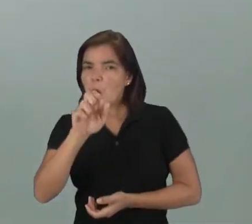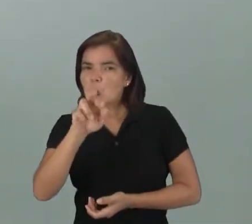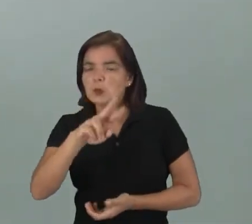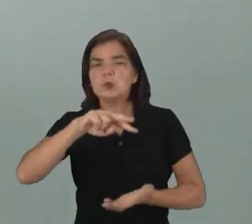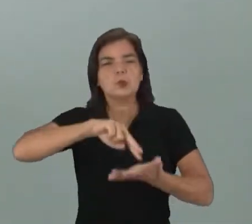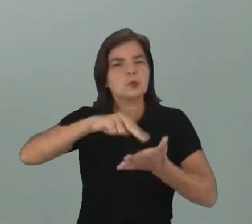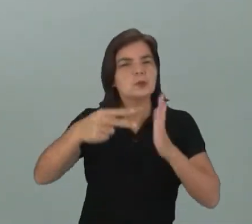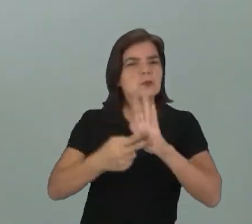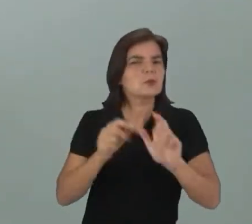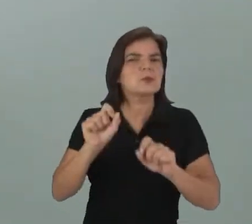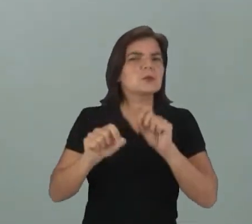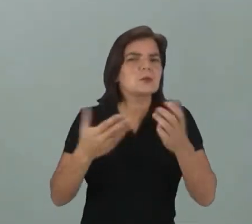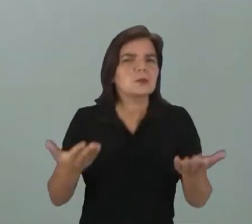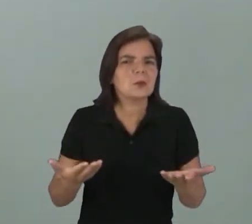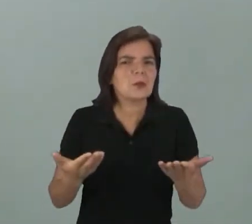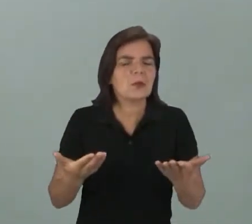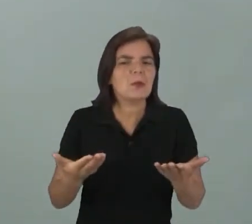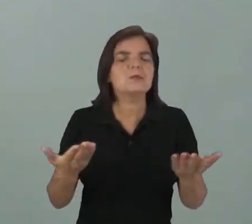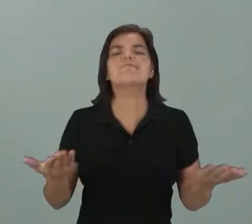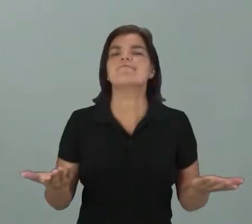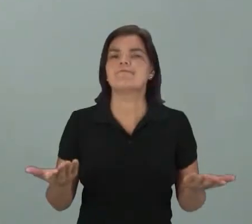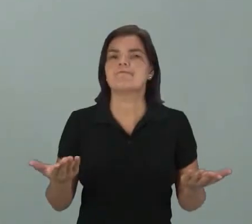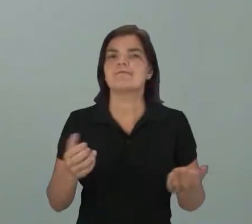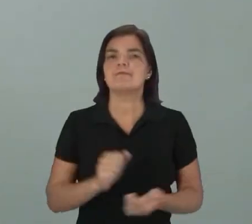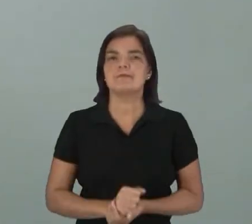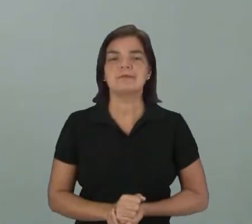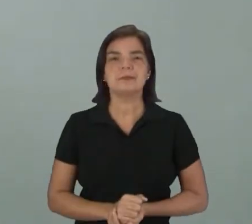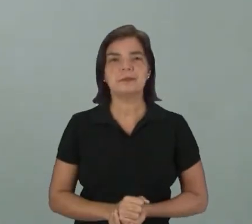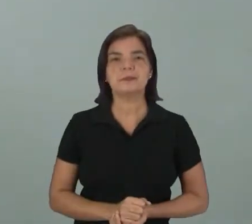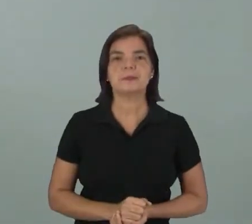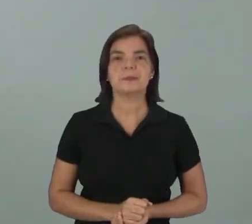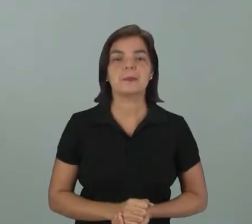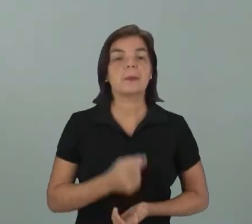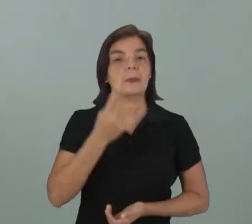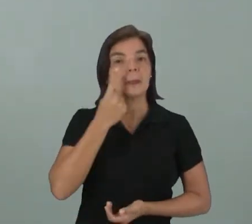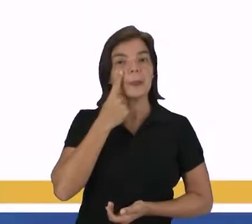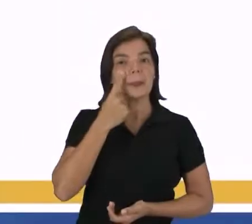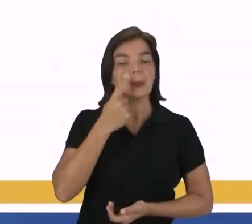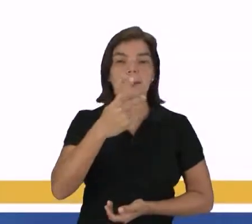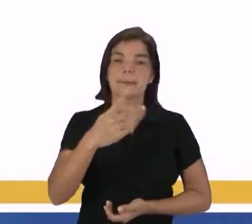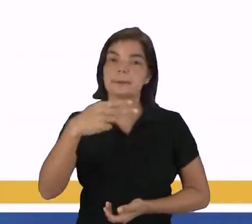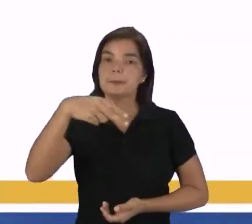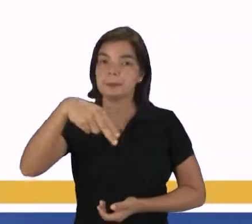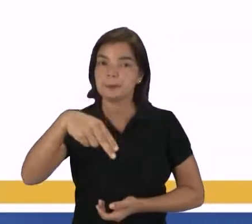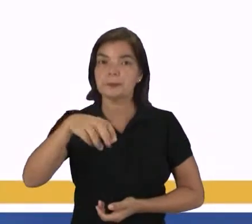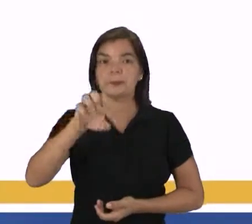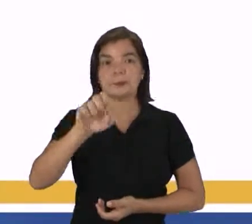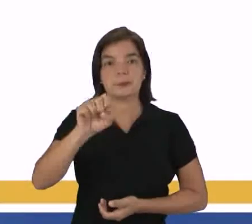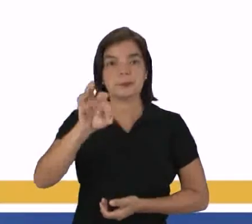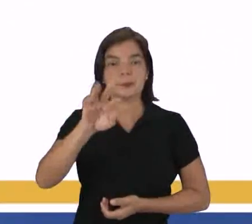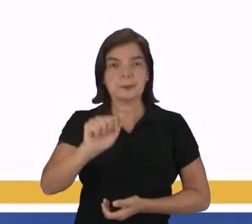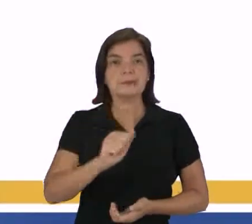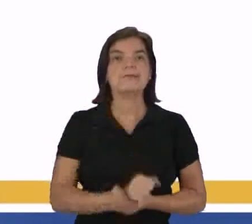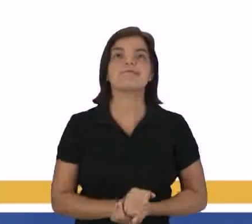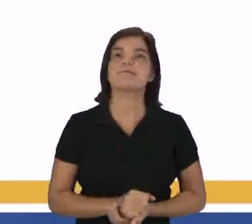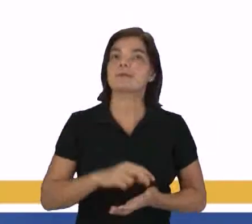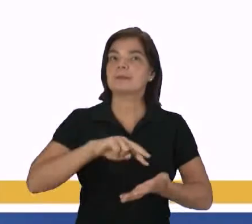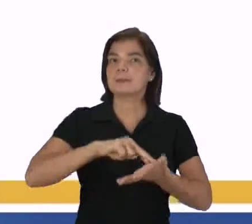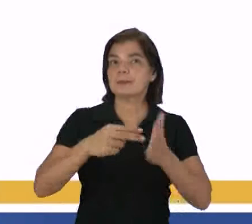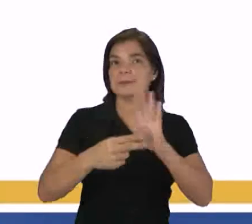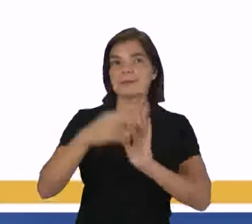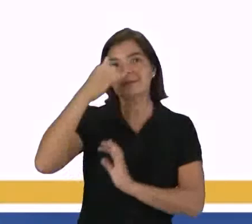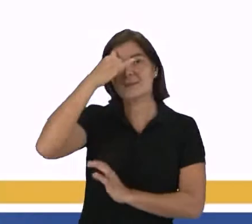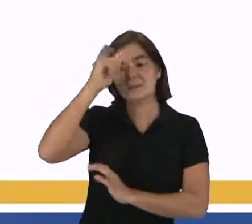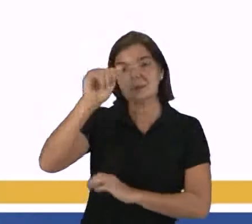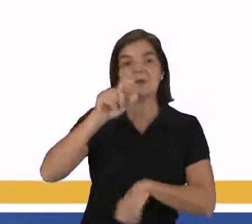a esta altura, qual a relação que nós temos para essa expressão? Observe o pronome esta. Esta